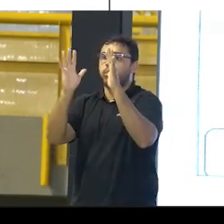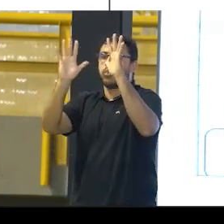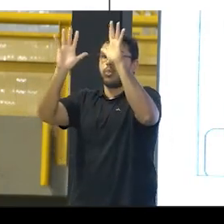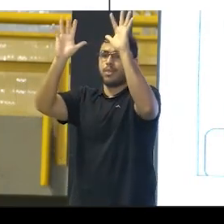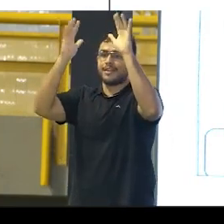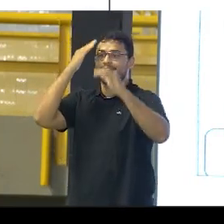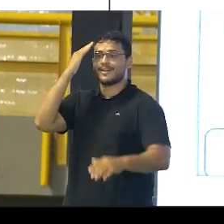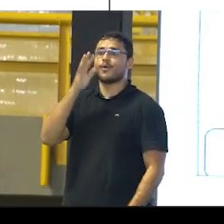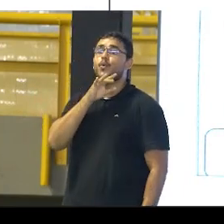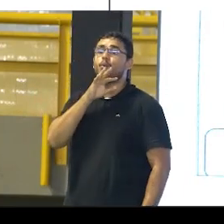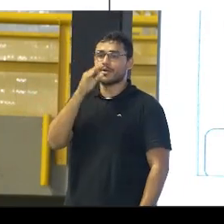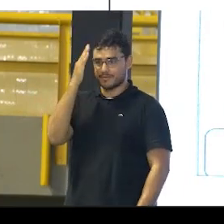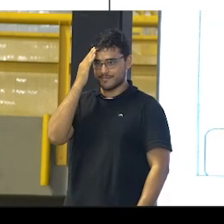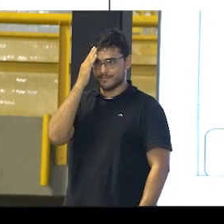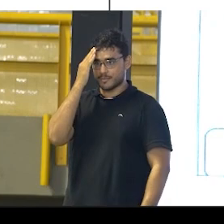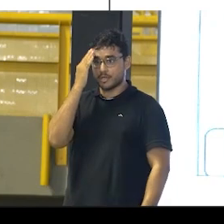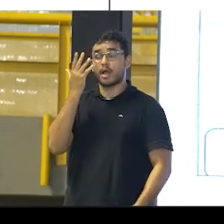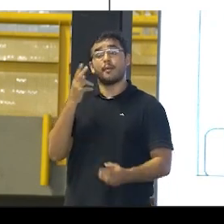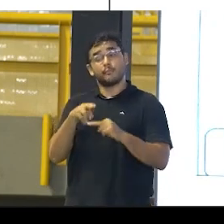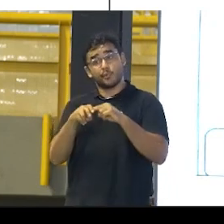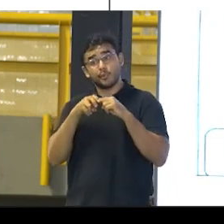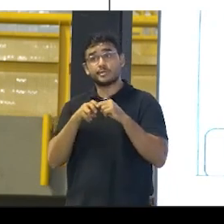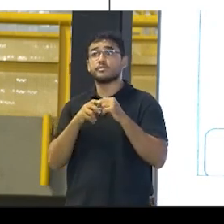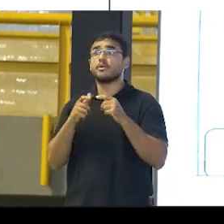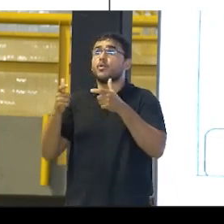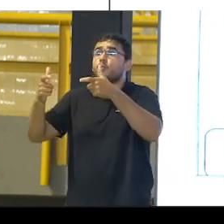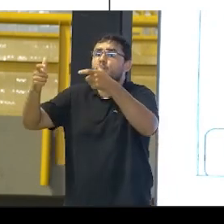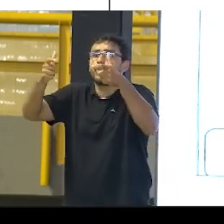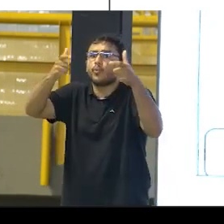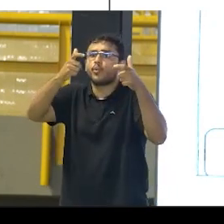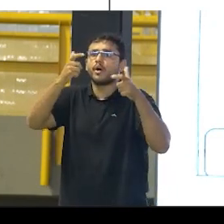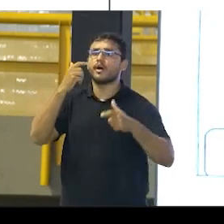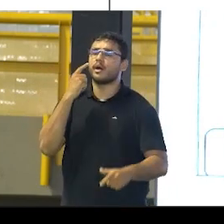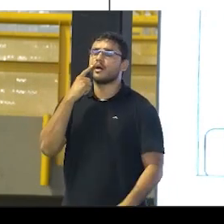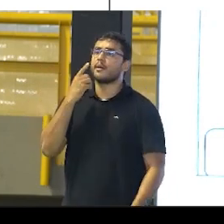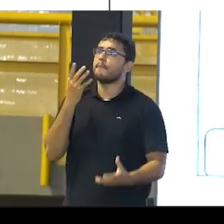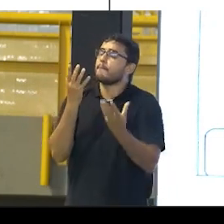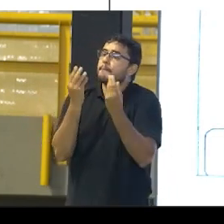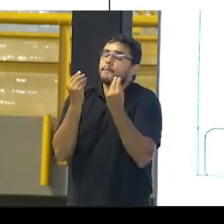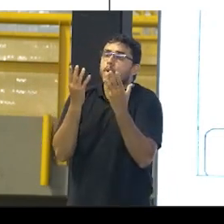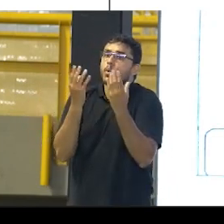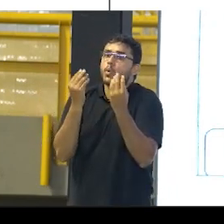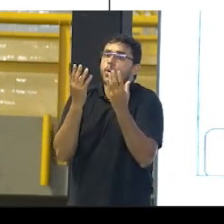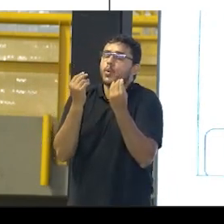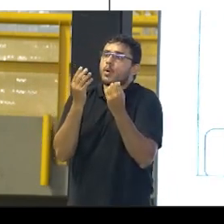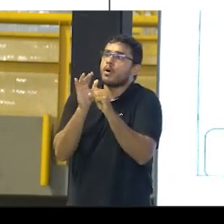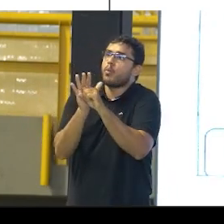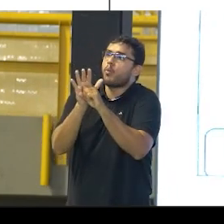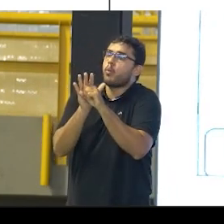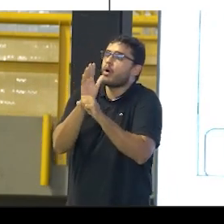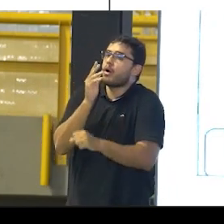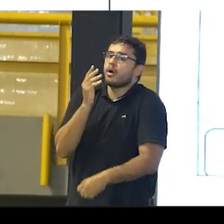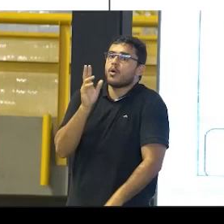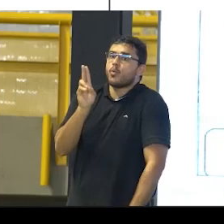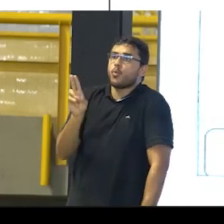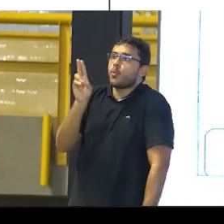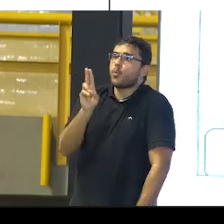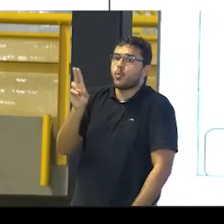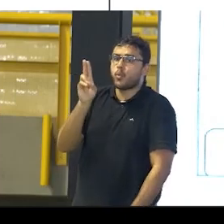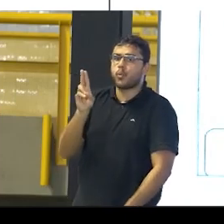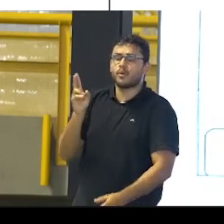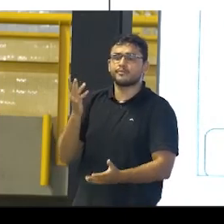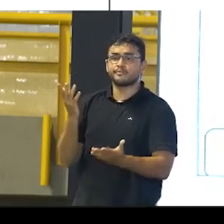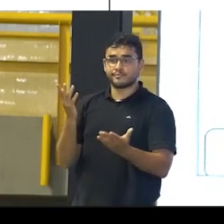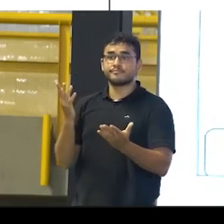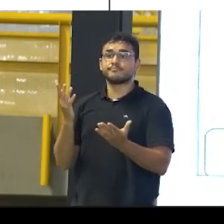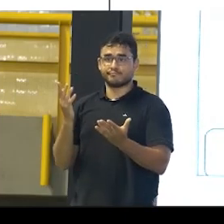mesmo assim, nessas grandes cidades, a frota que não utiliza o combustível fóssil, desse